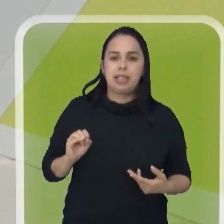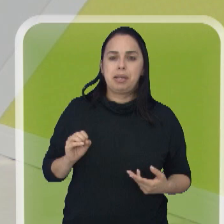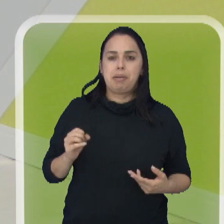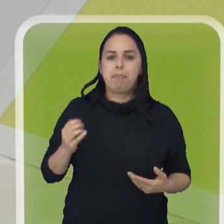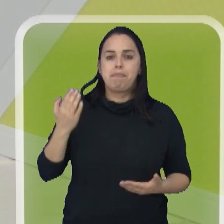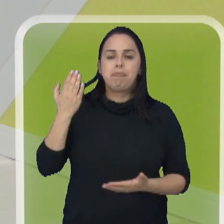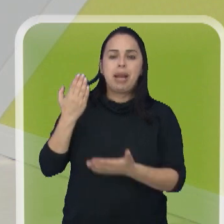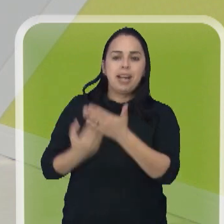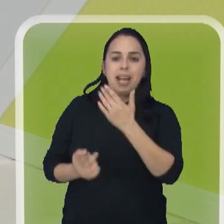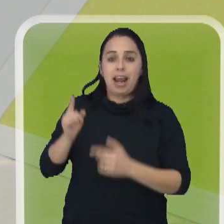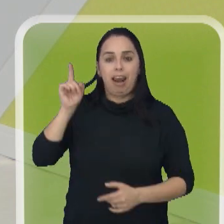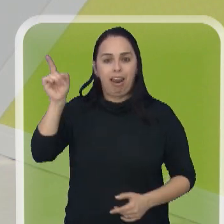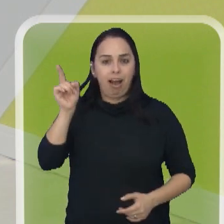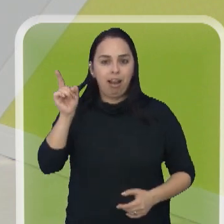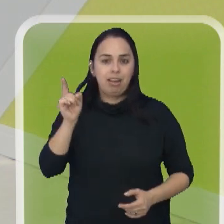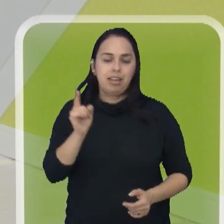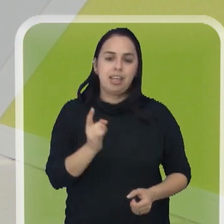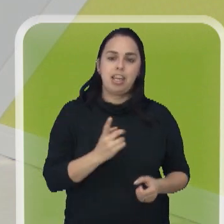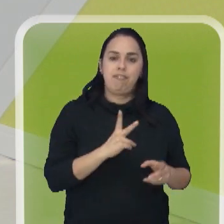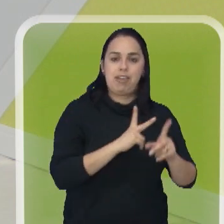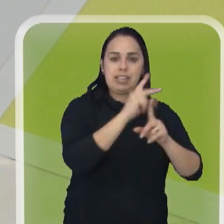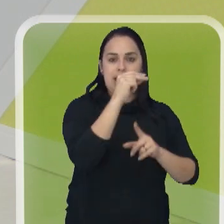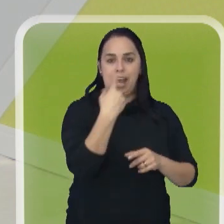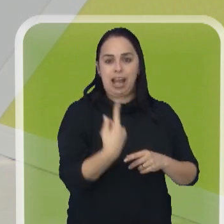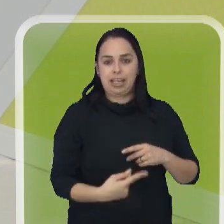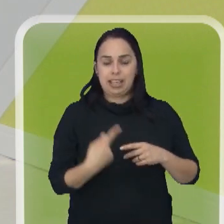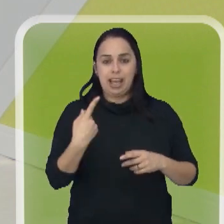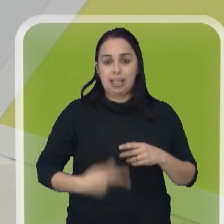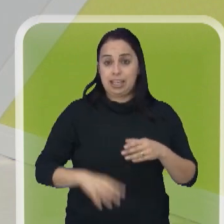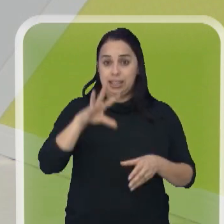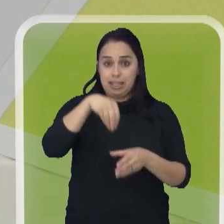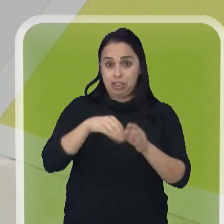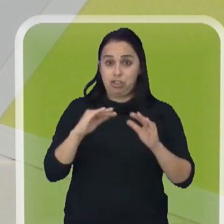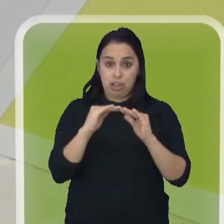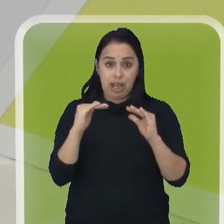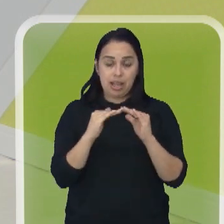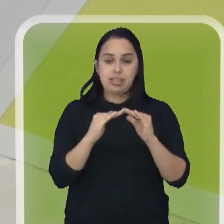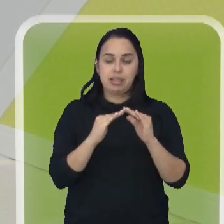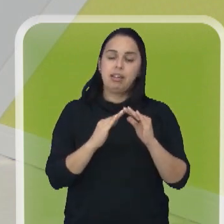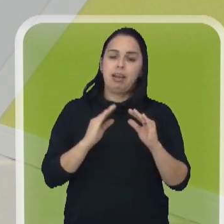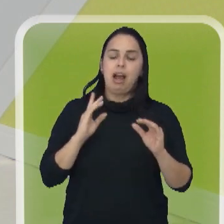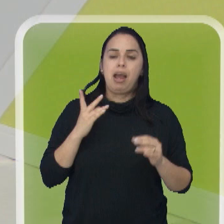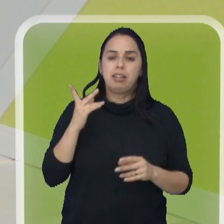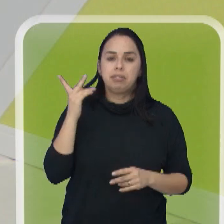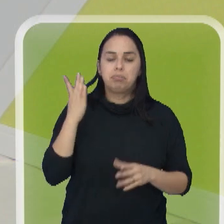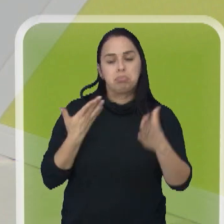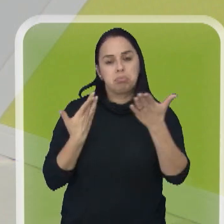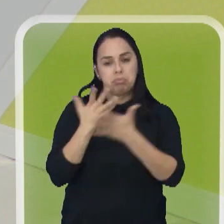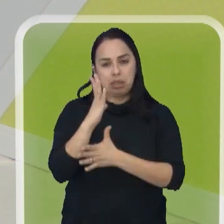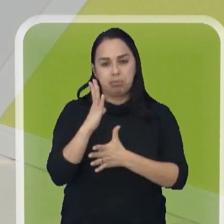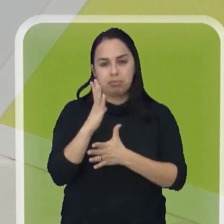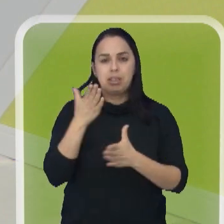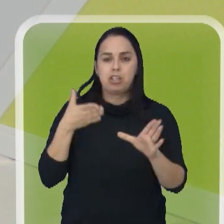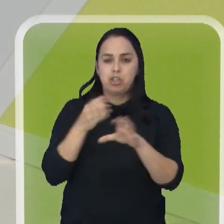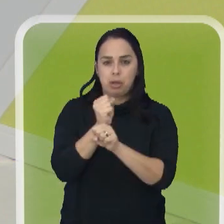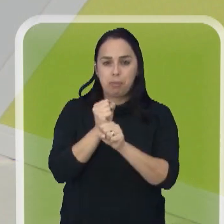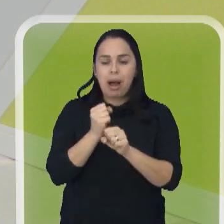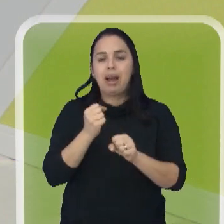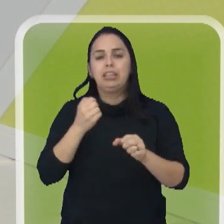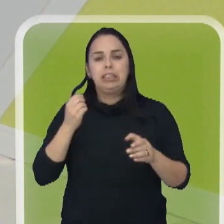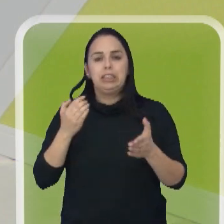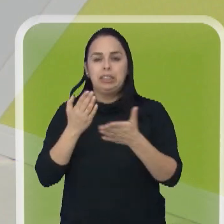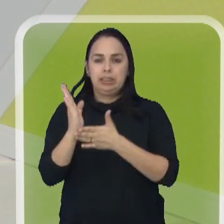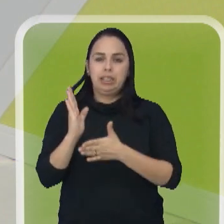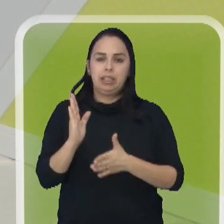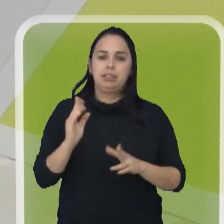1-0 lá e uma vitória por 1-0 aqui, uma vitória por 10-0 lá, uma derrota aqui. Enfim, tem essa vantagem na somatória aí dos resultados iguais. São